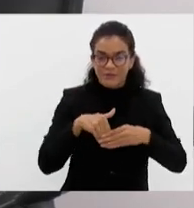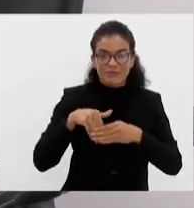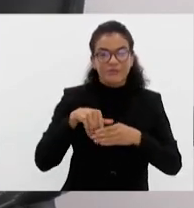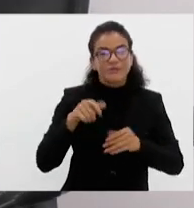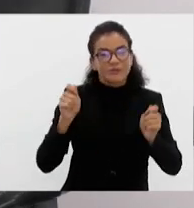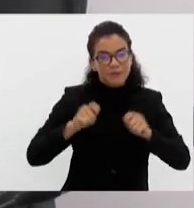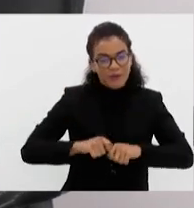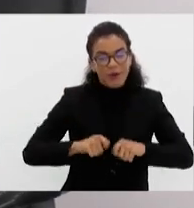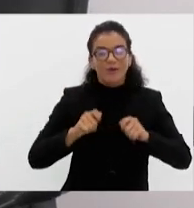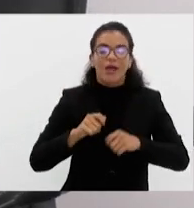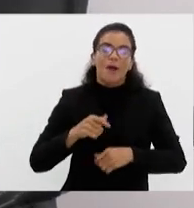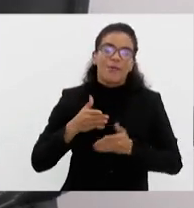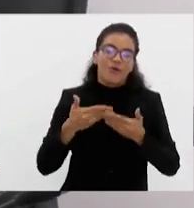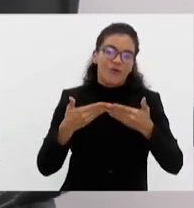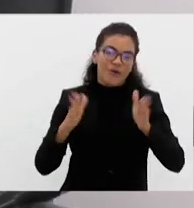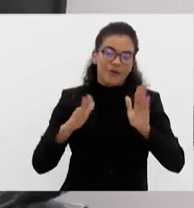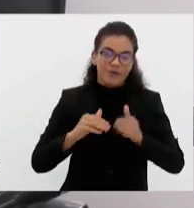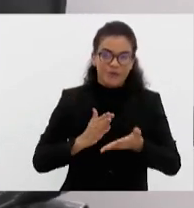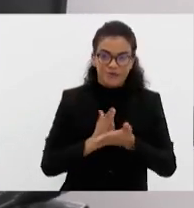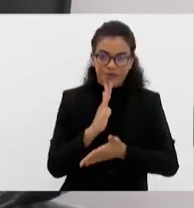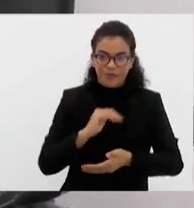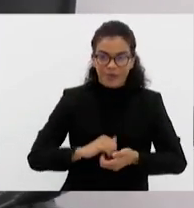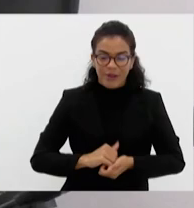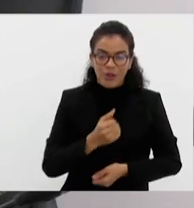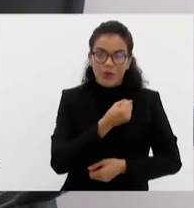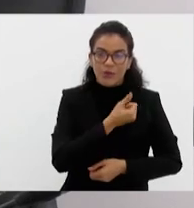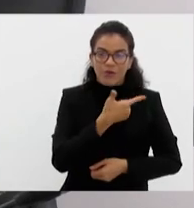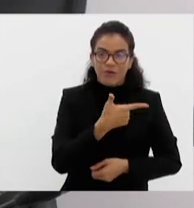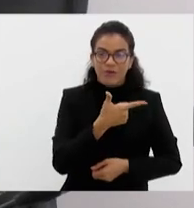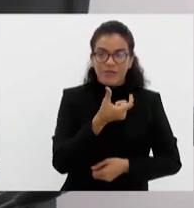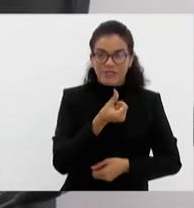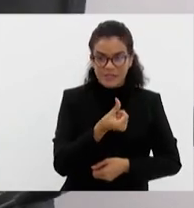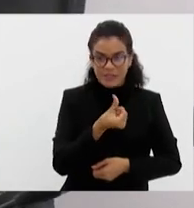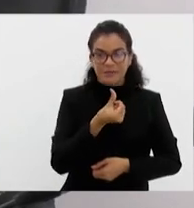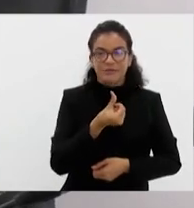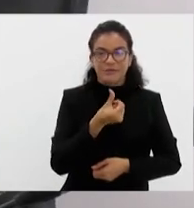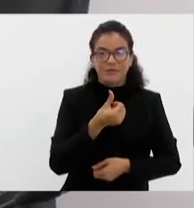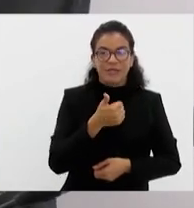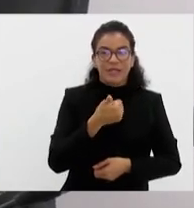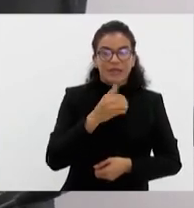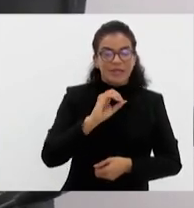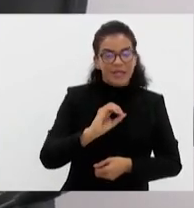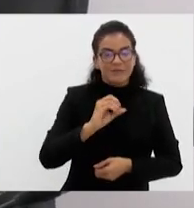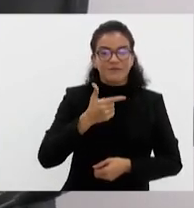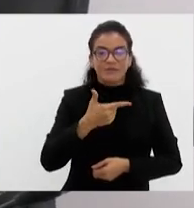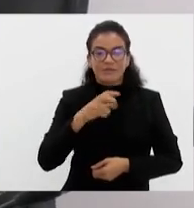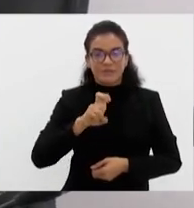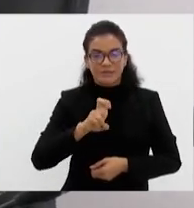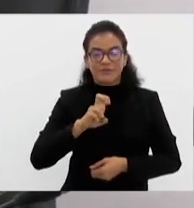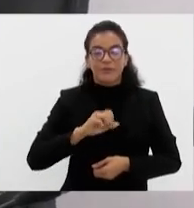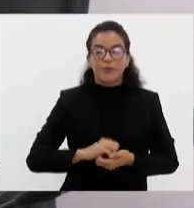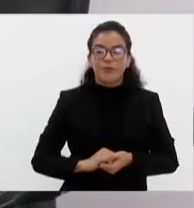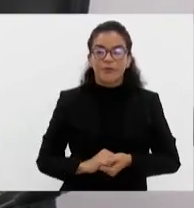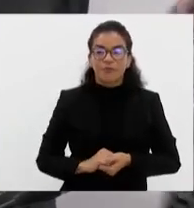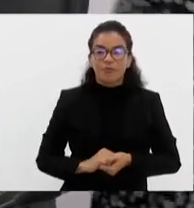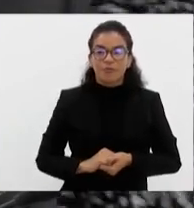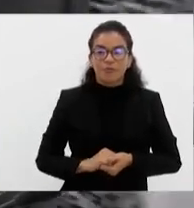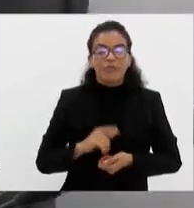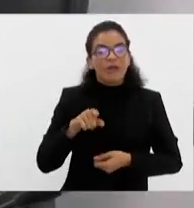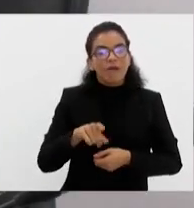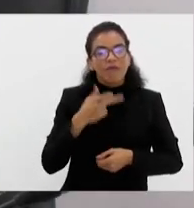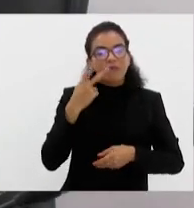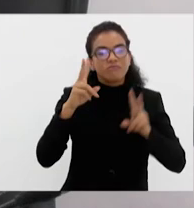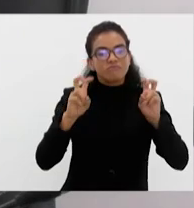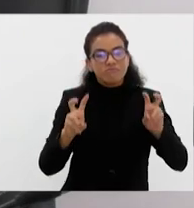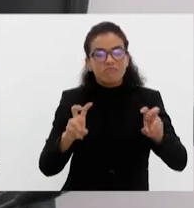aprovam, permaneçam como estão, aprovado. 26 da pauta, o PL 725 de 23, de autoria do deputado Daniel Librelon, que dispõe